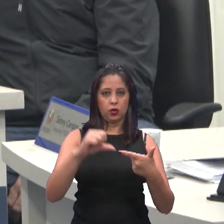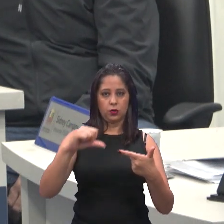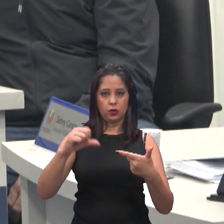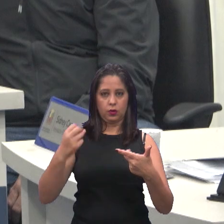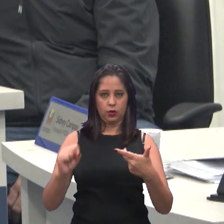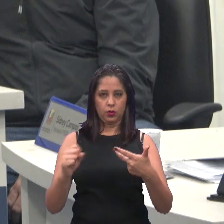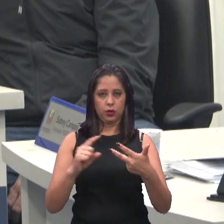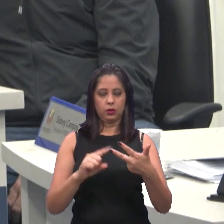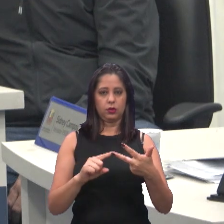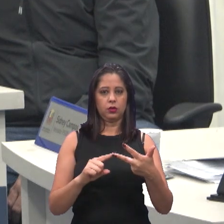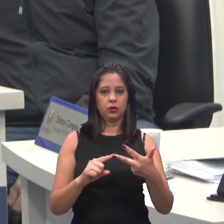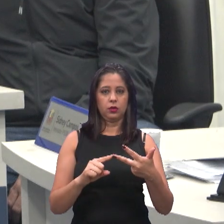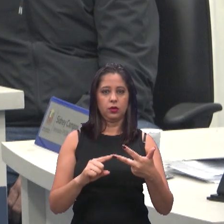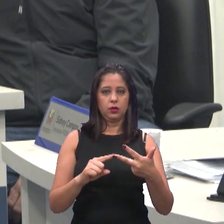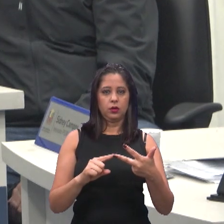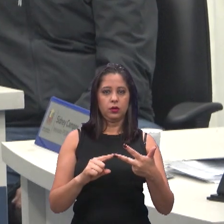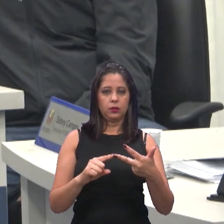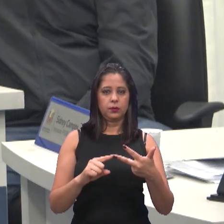998,